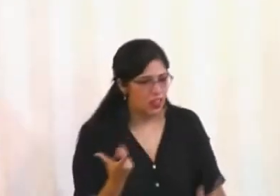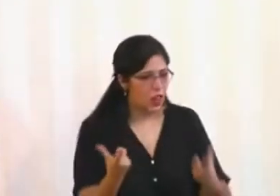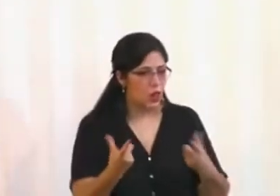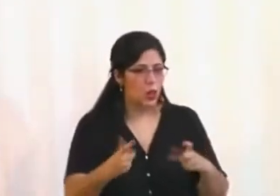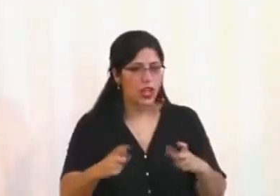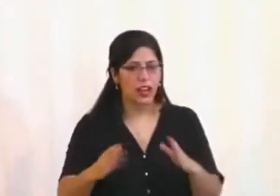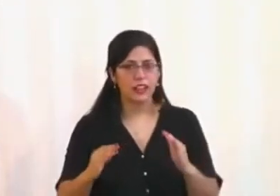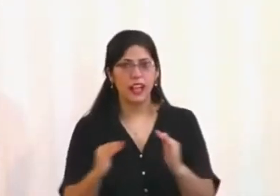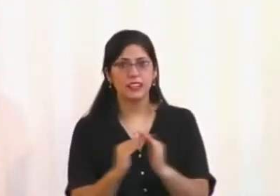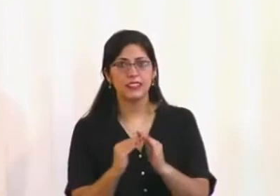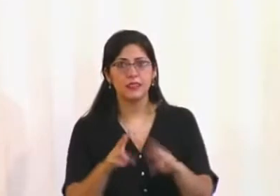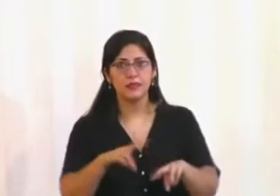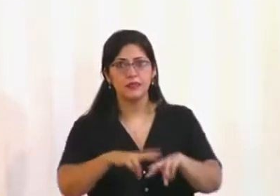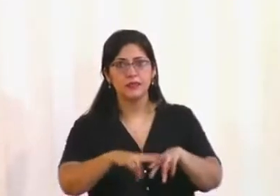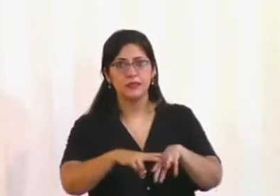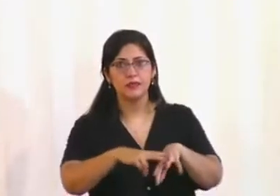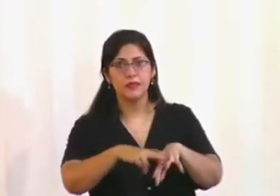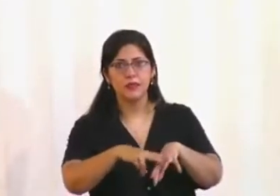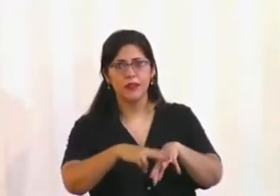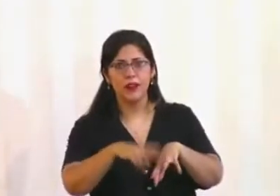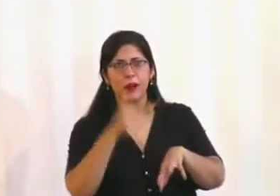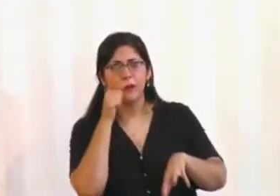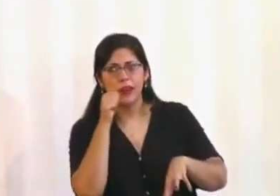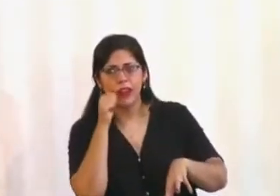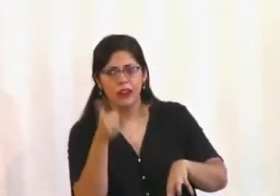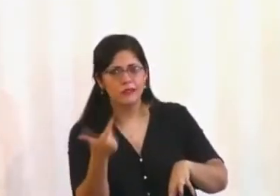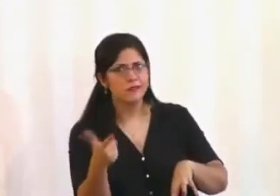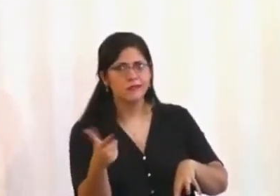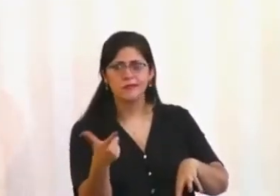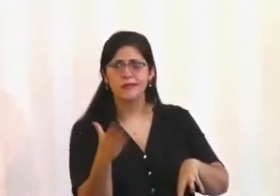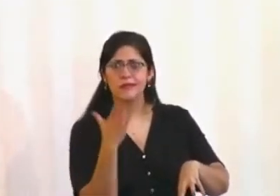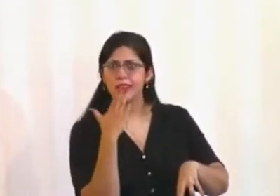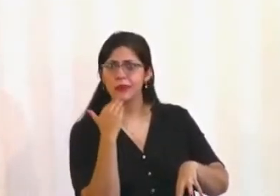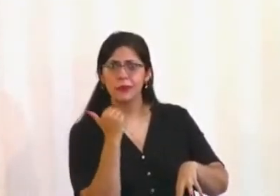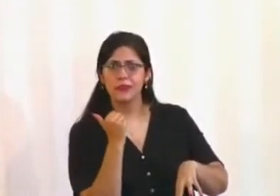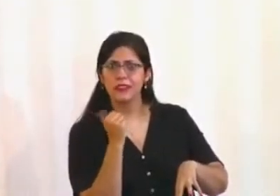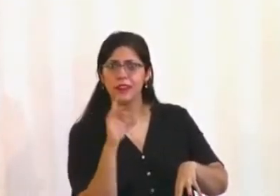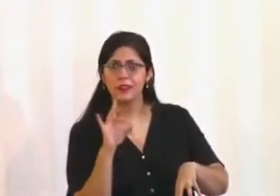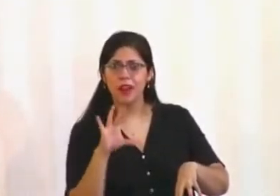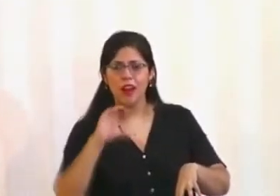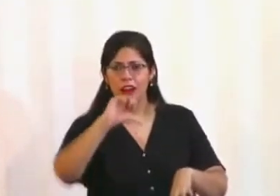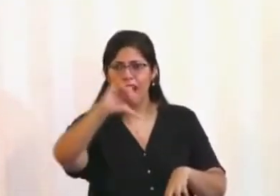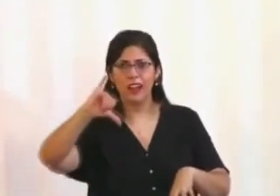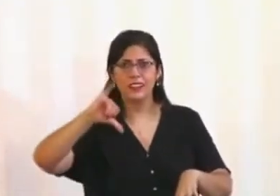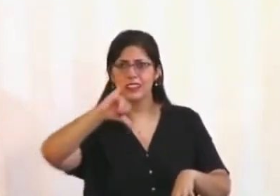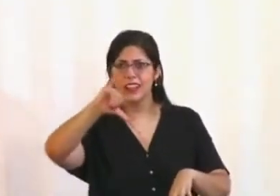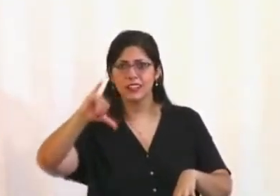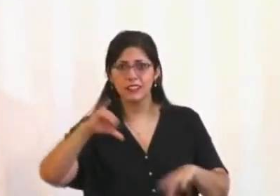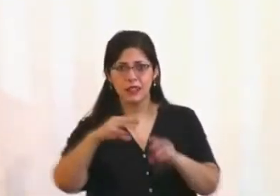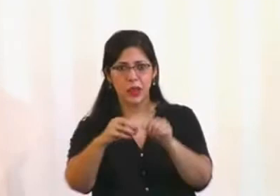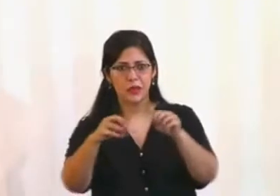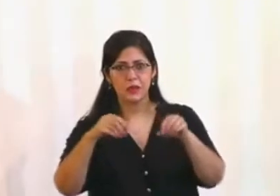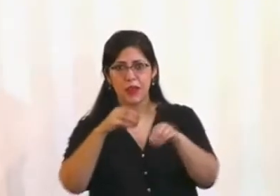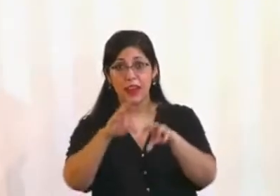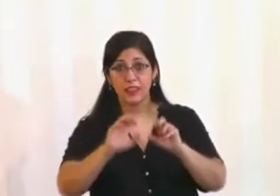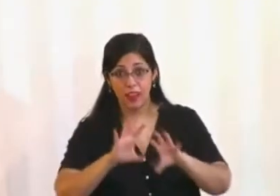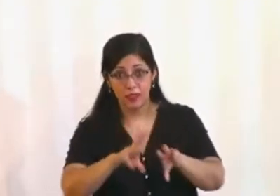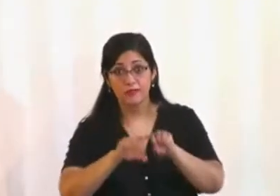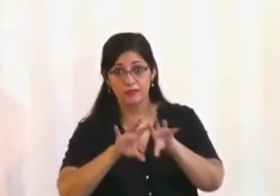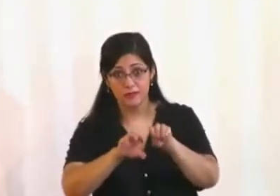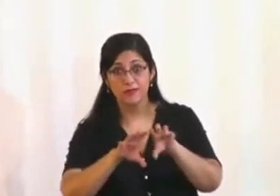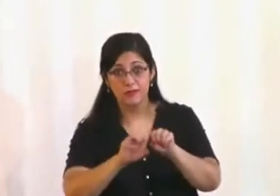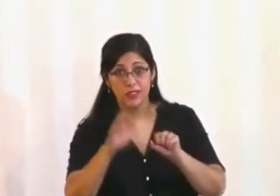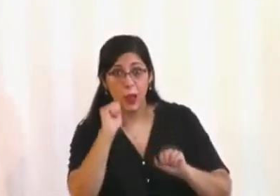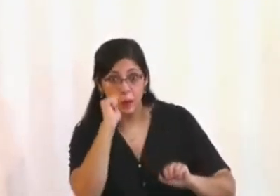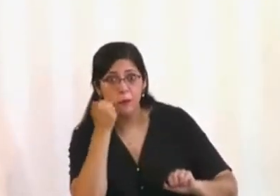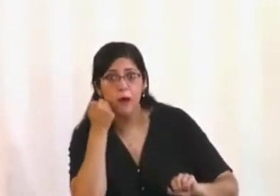pouco de farinha, um pouco de azeite na botija. No primeiro momento, quando eu passo por ali, eu acho que Elias foi um pouco indelicado com aquela mulher,